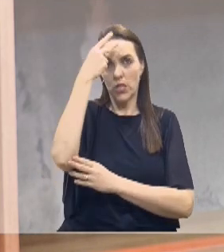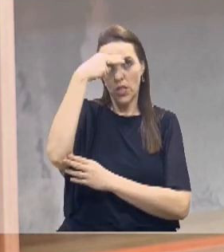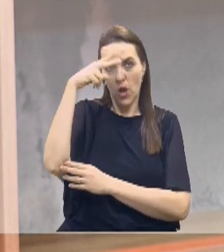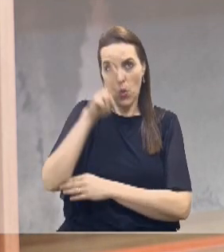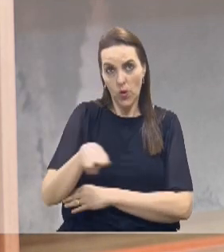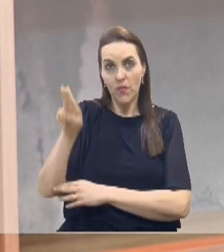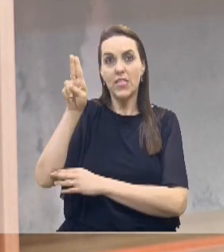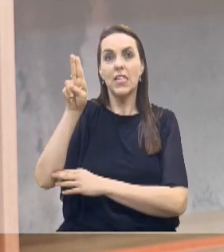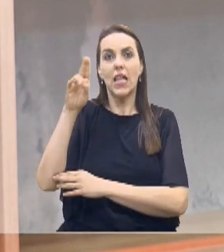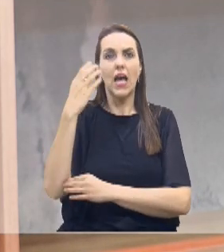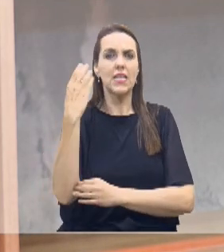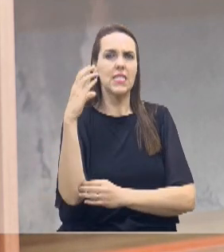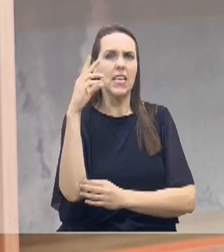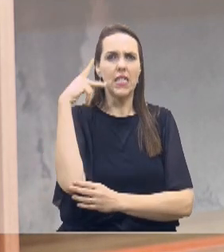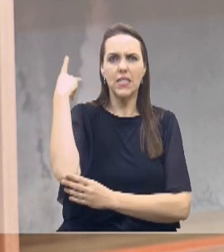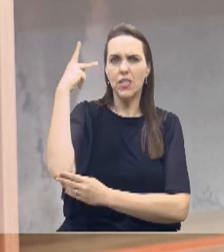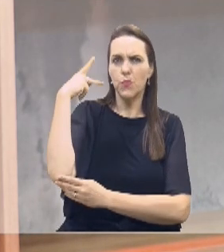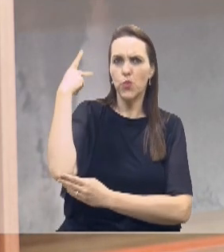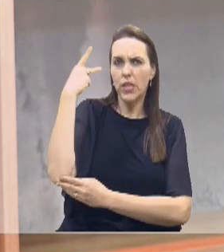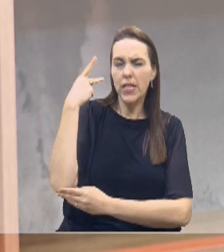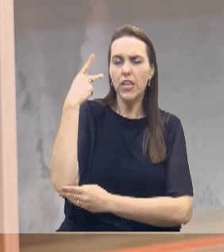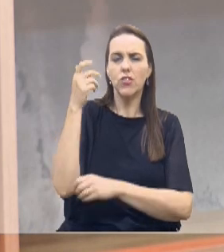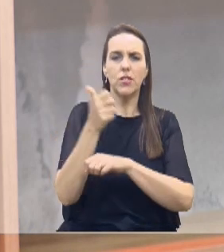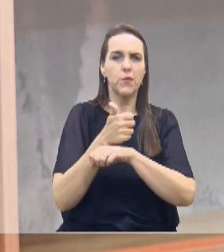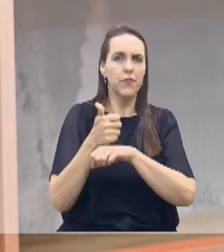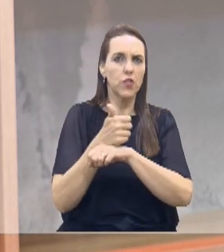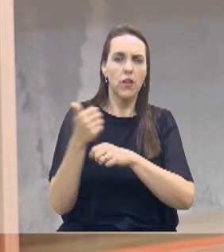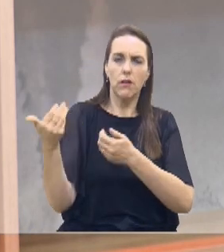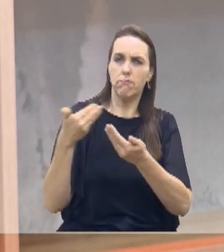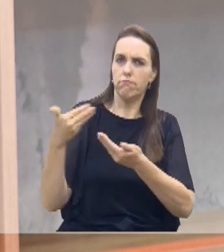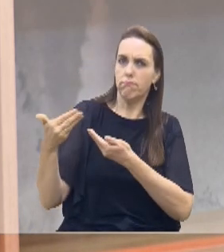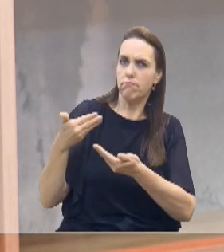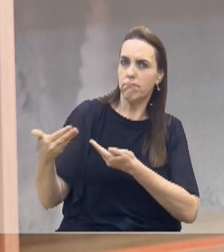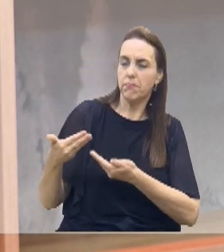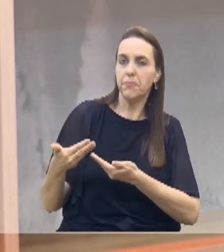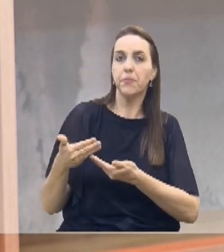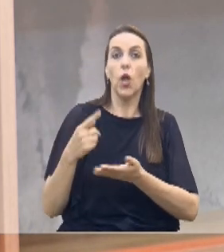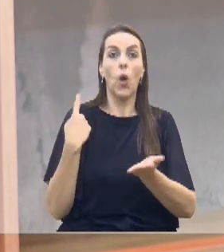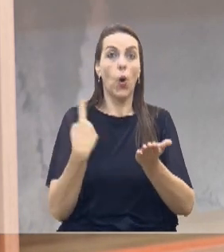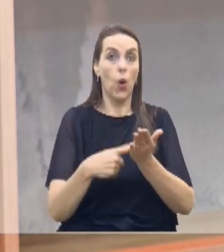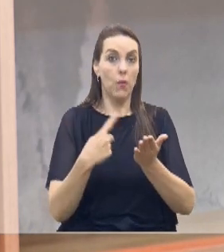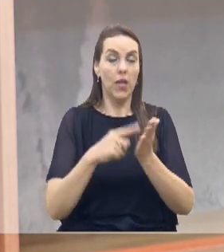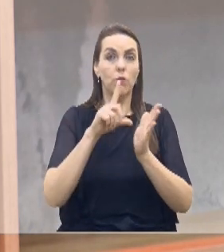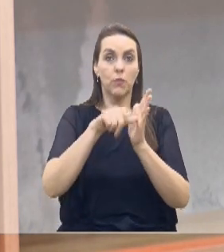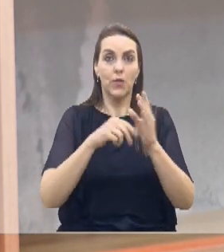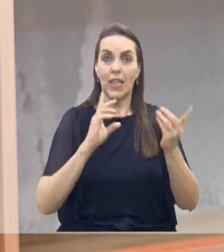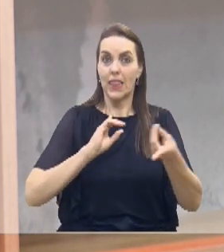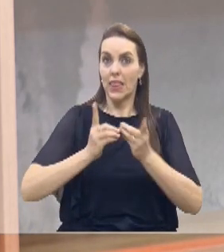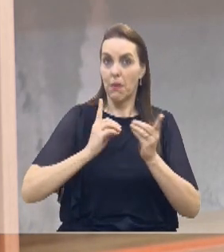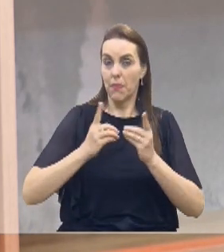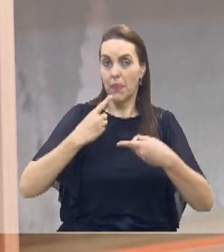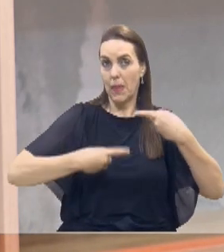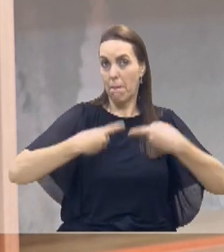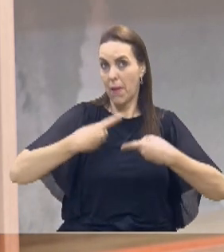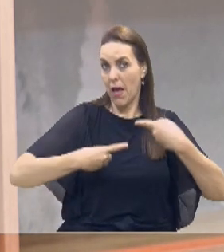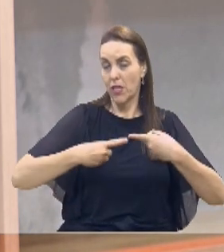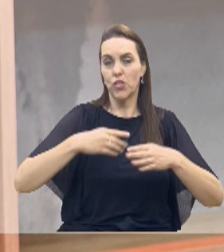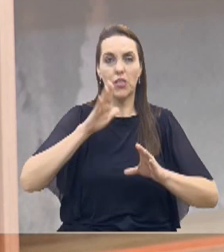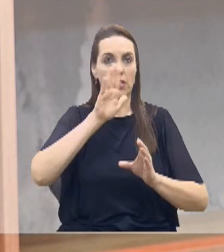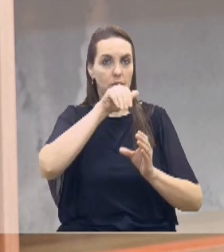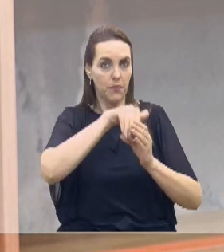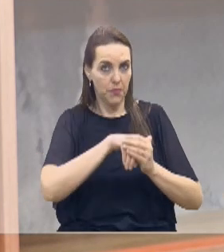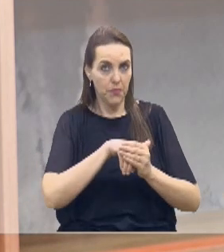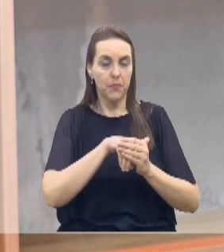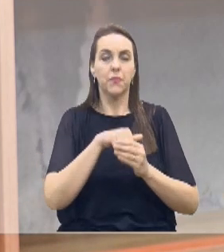enfim. Nós culminamos depois no debate eleitoral. Tive a honra de mediar aqui pela TV Câmara como jornalista da casa, pela